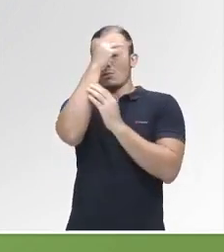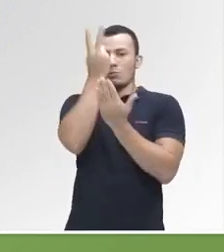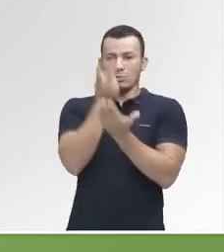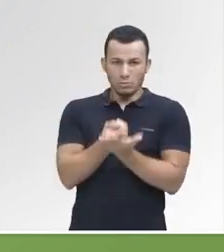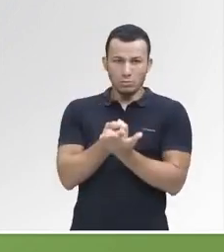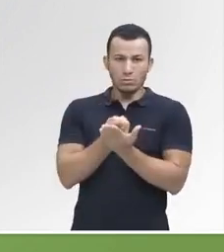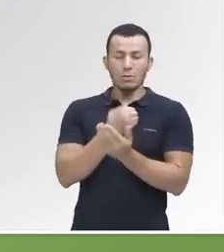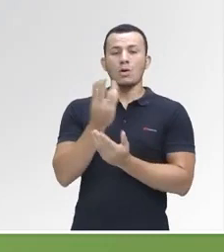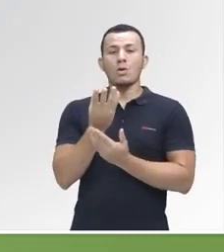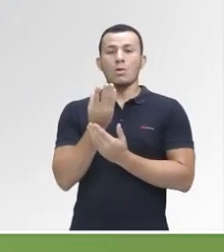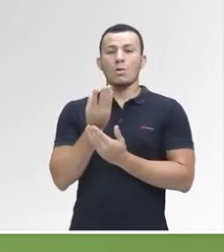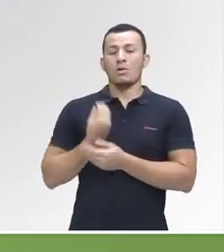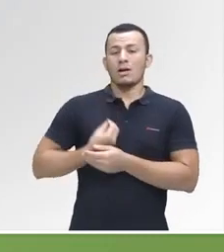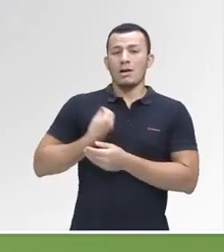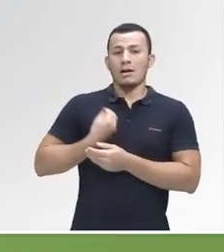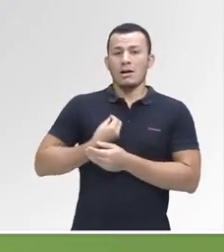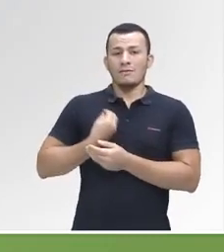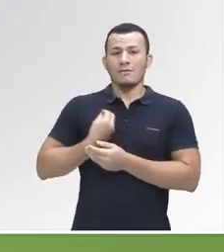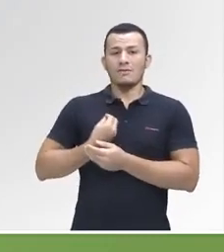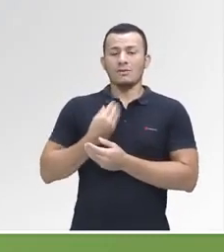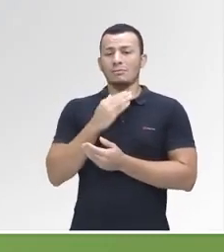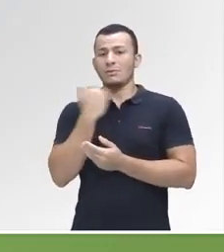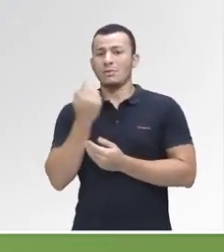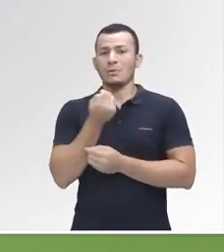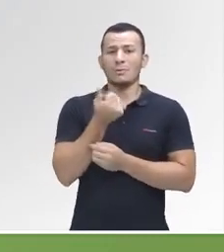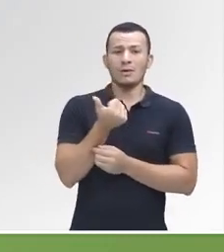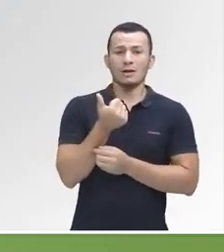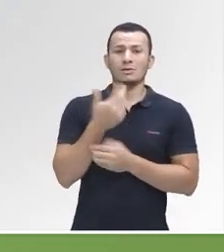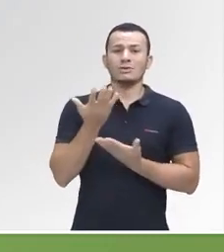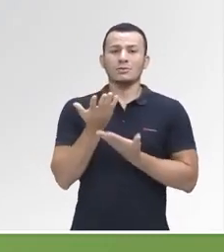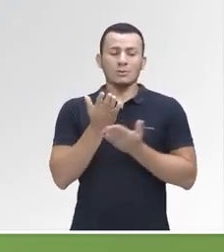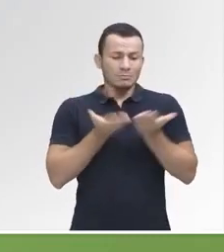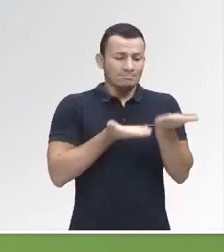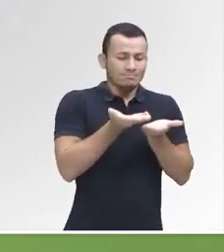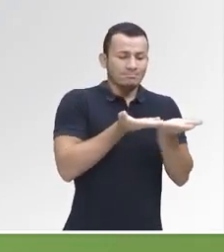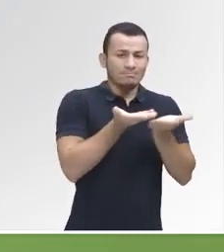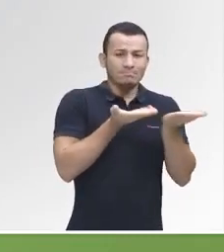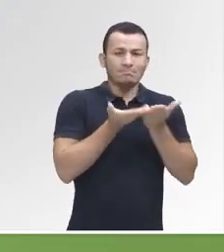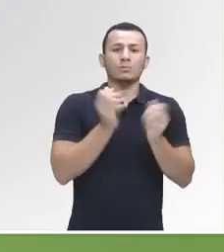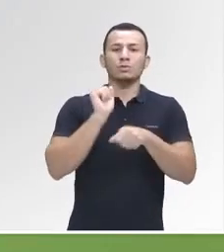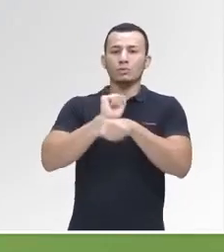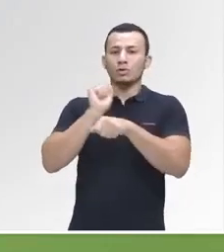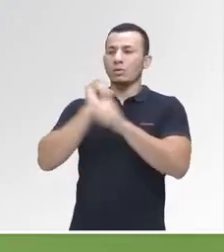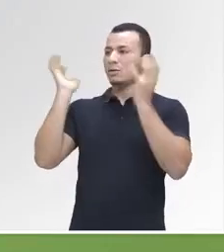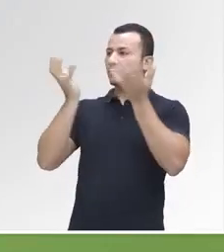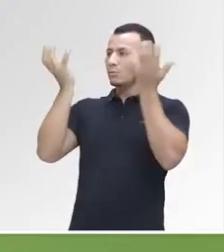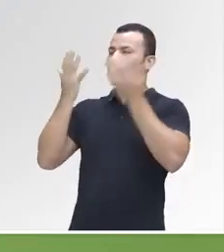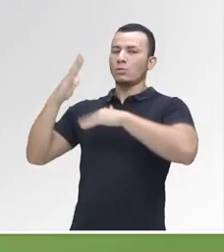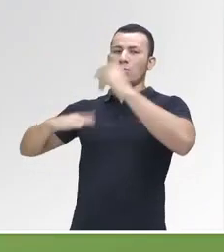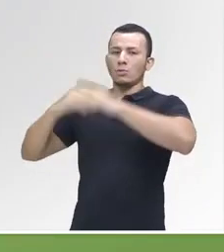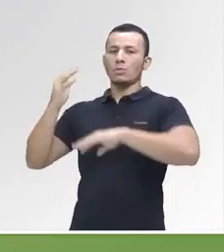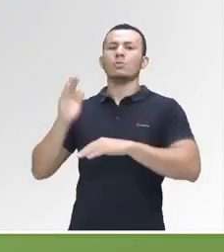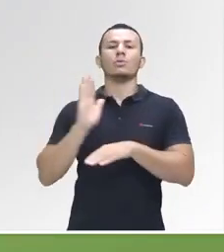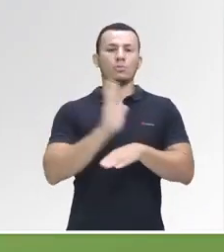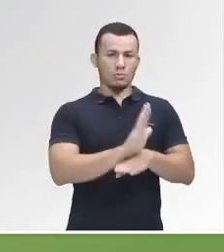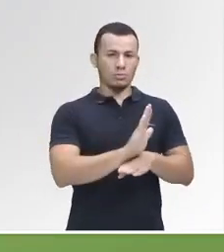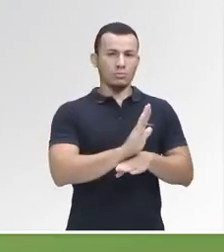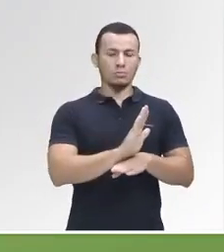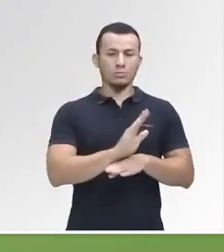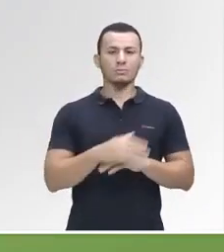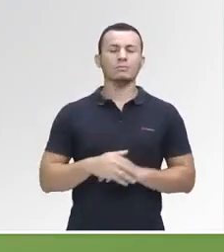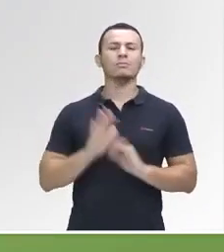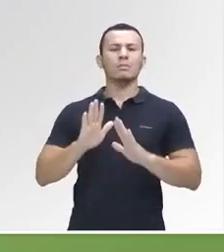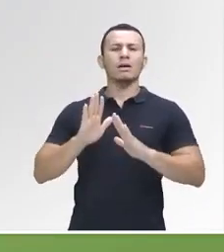em perigo de vida, até que ele receba assistência especializada. Então, quem é essa